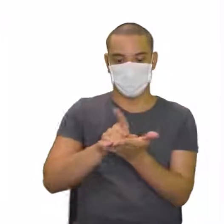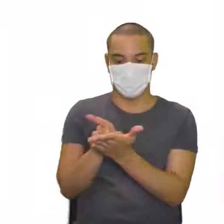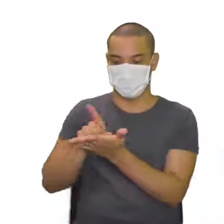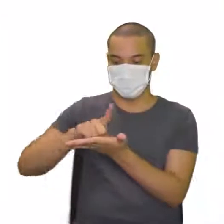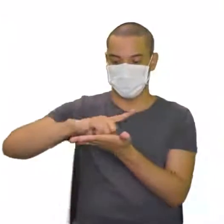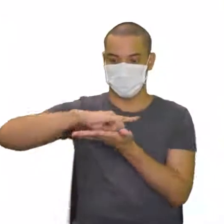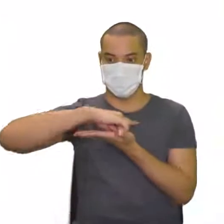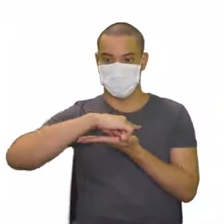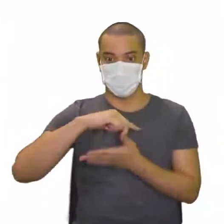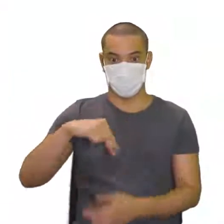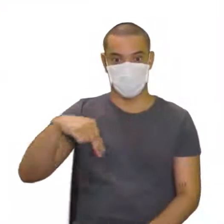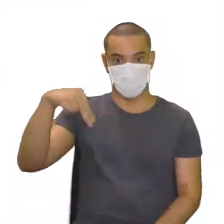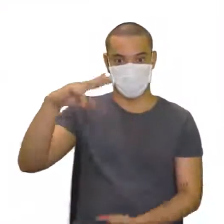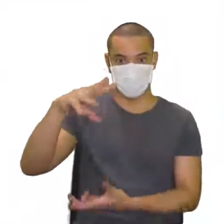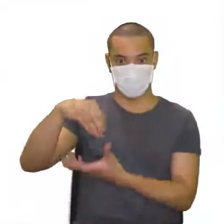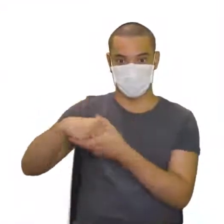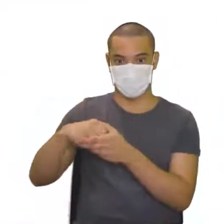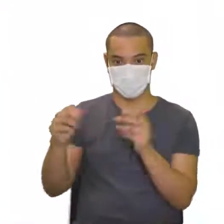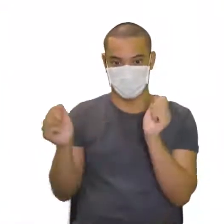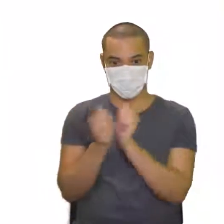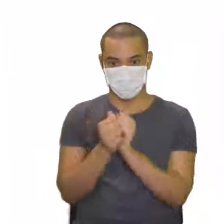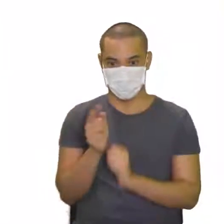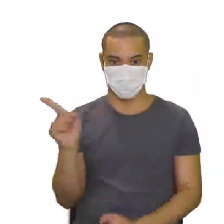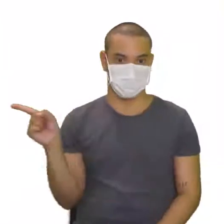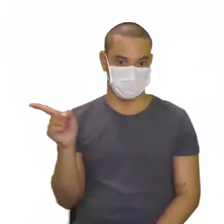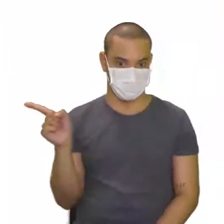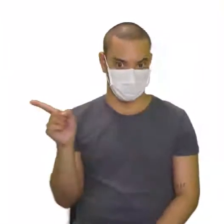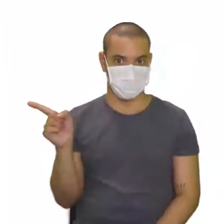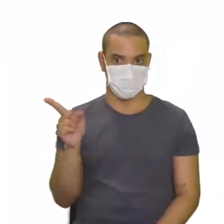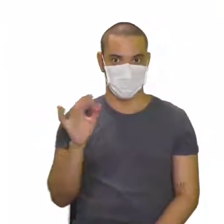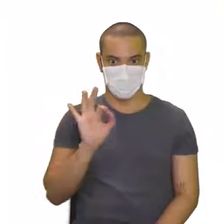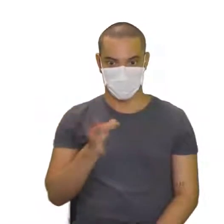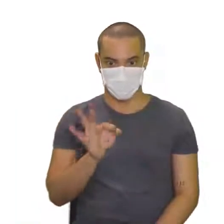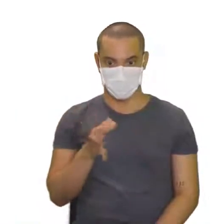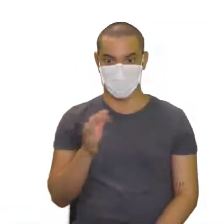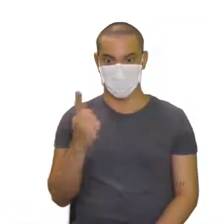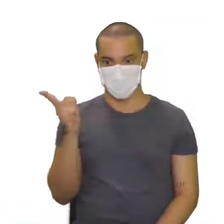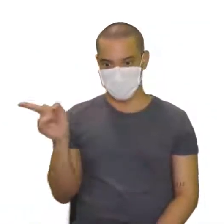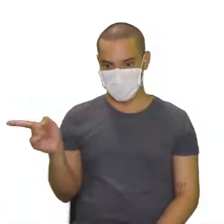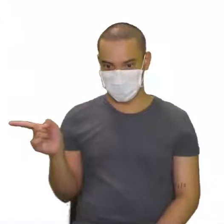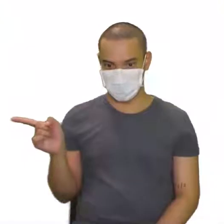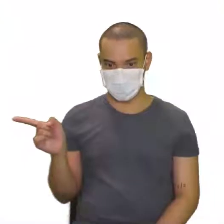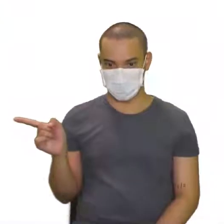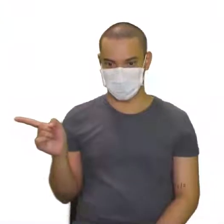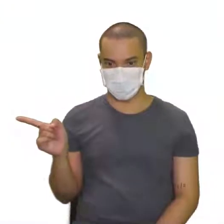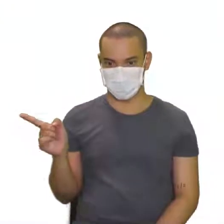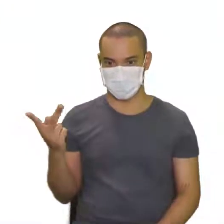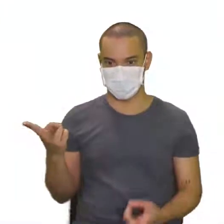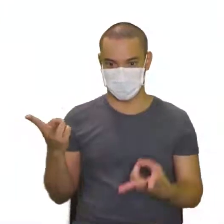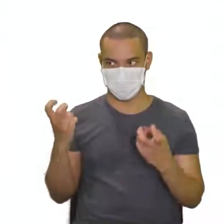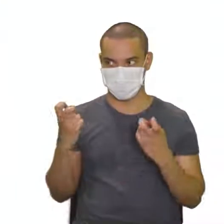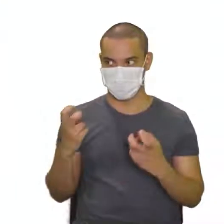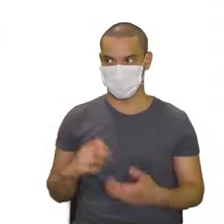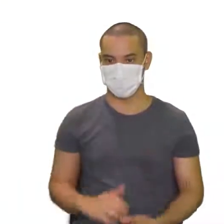norte do nosso campo, certo? Então tá aqui a simulação, vou colocar de novo, olha só.